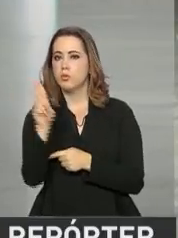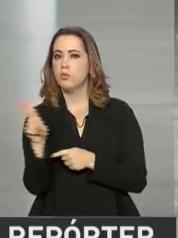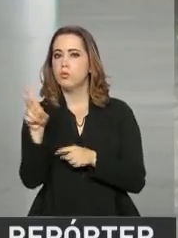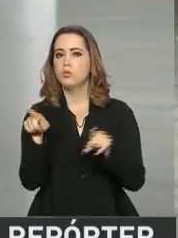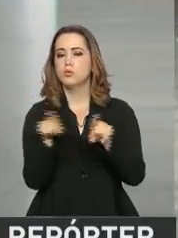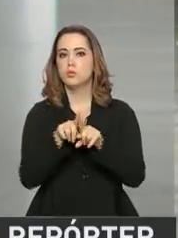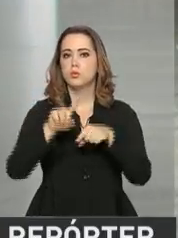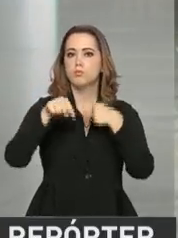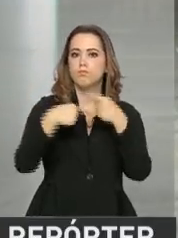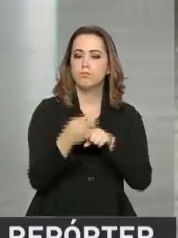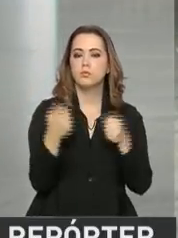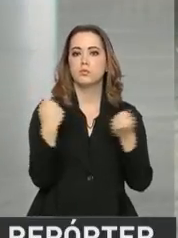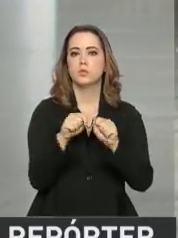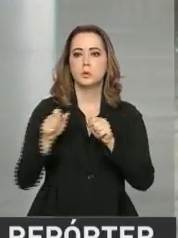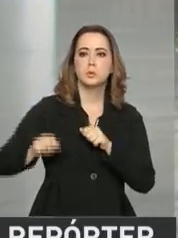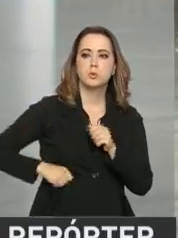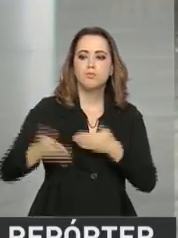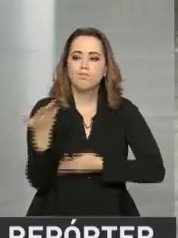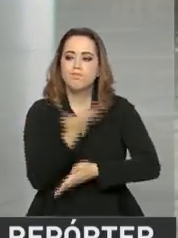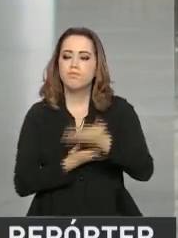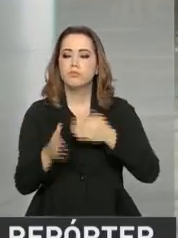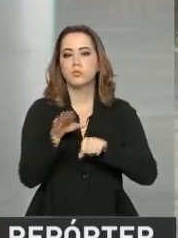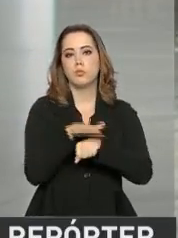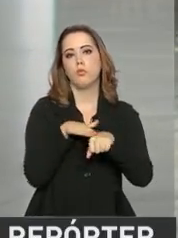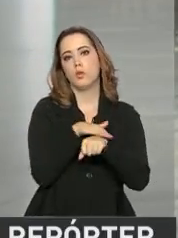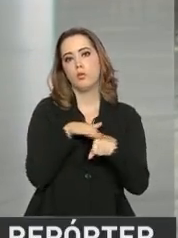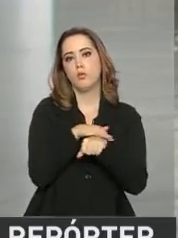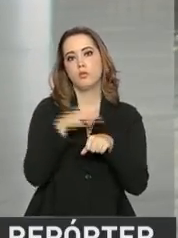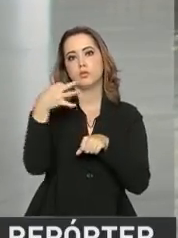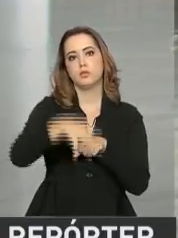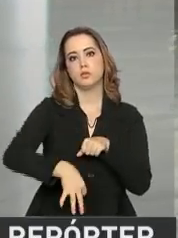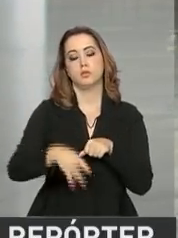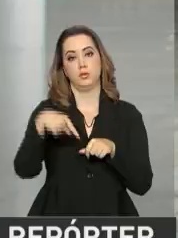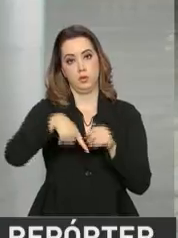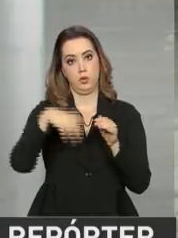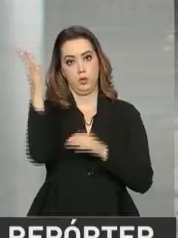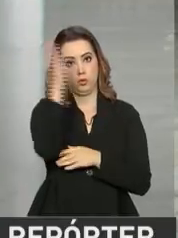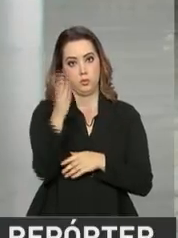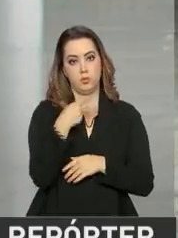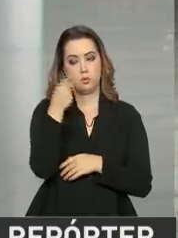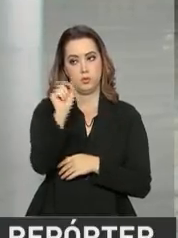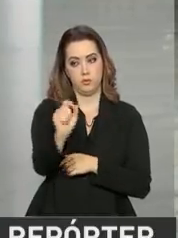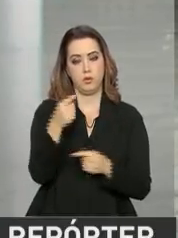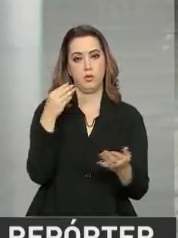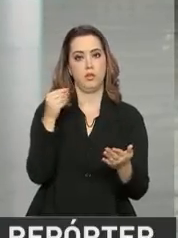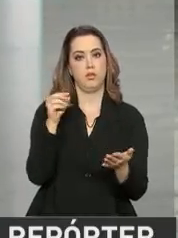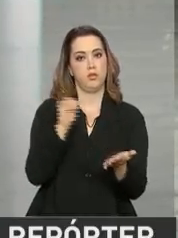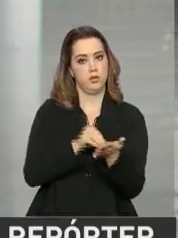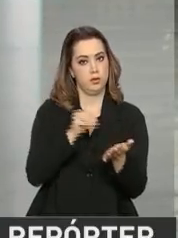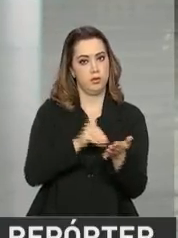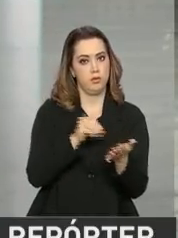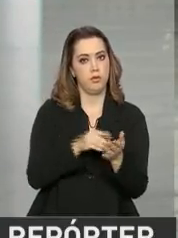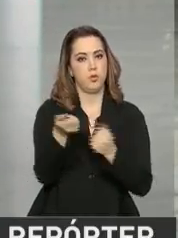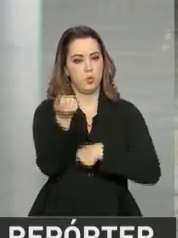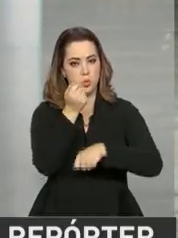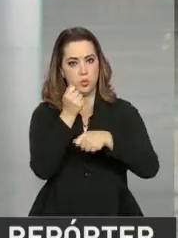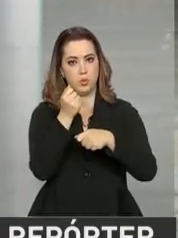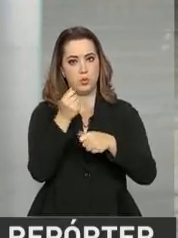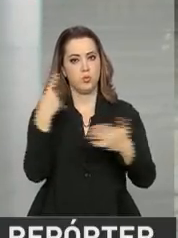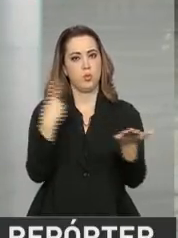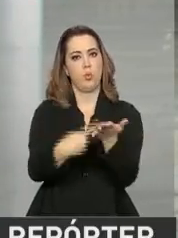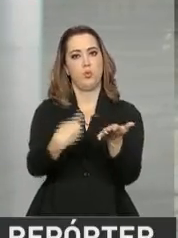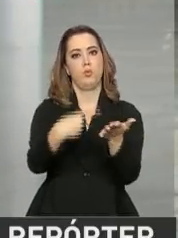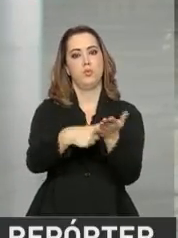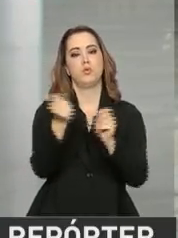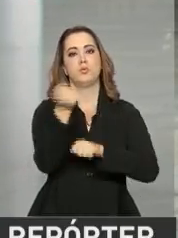intensificar as conversas o Itamarati lembra que a Venezuela não cumpriu normas relativas a economia direitos humanos e